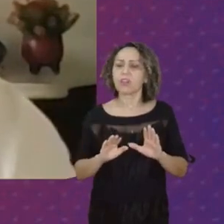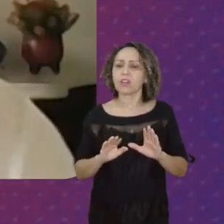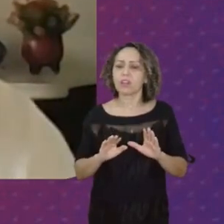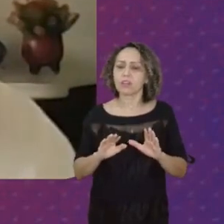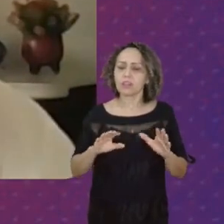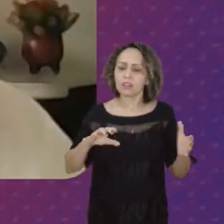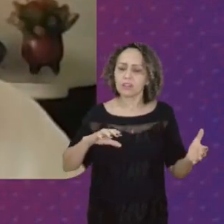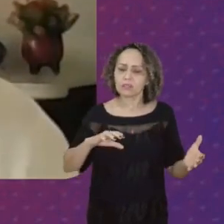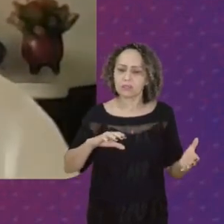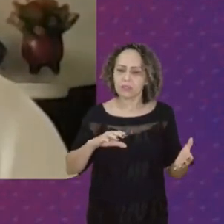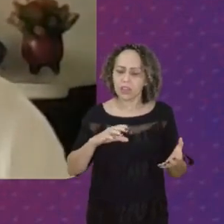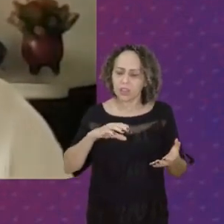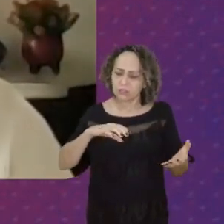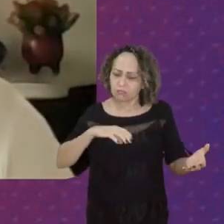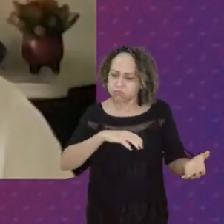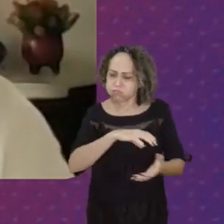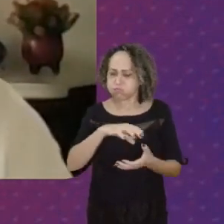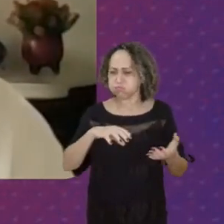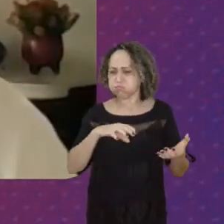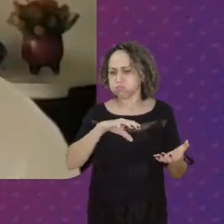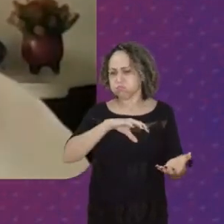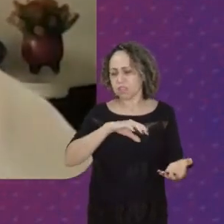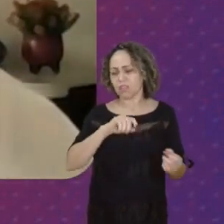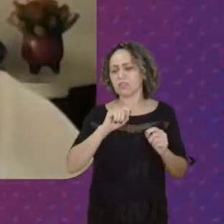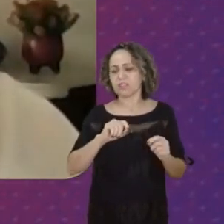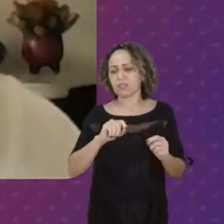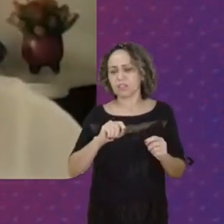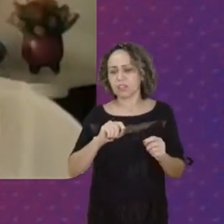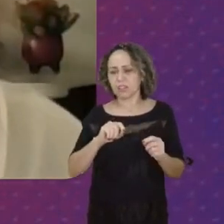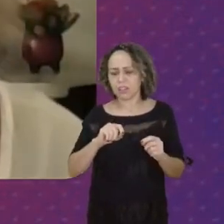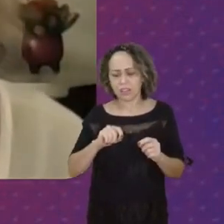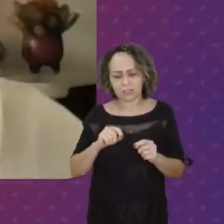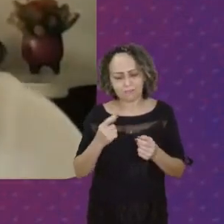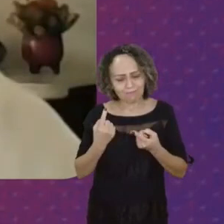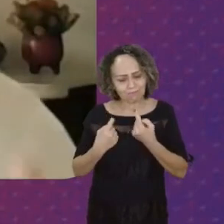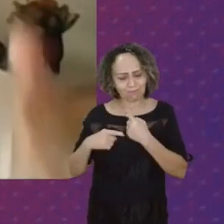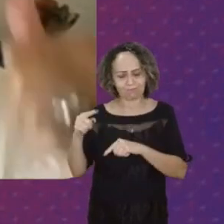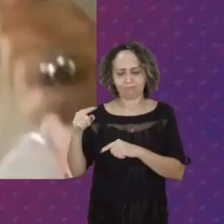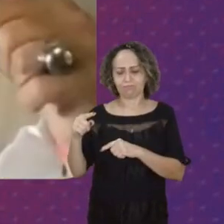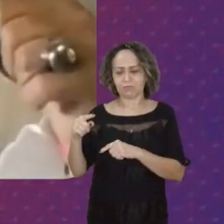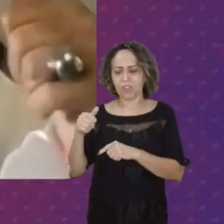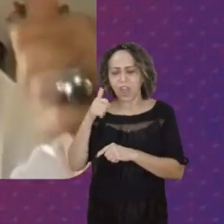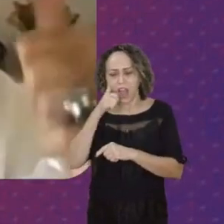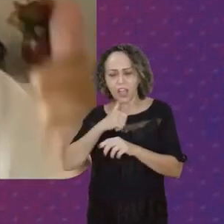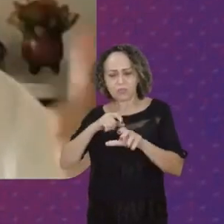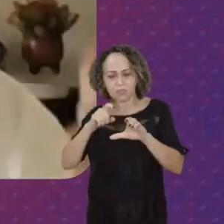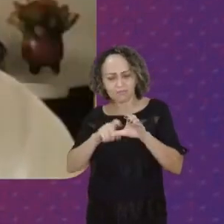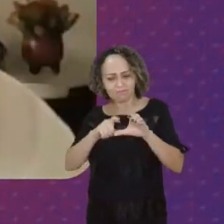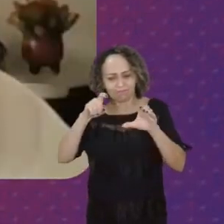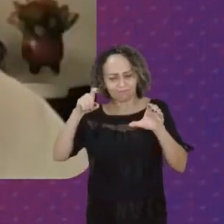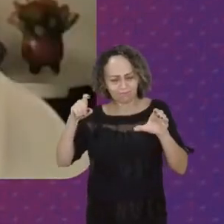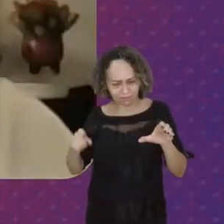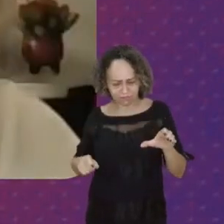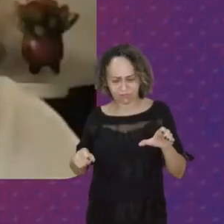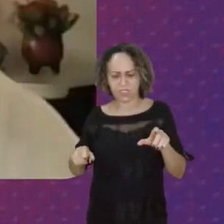sobre a defesa da autodeterminação das mulheres, da descriminalização do aborto